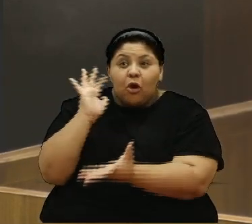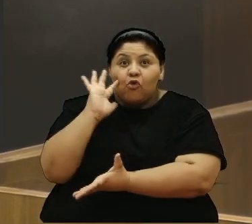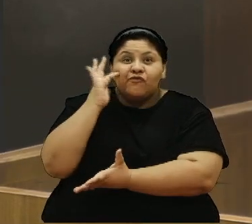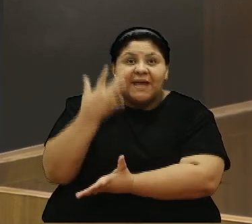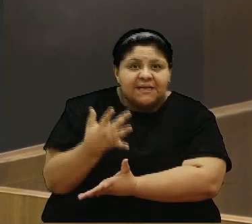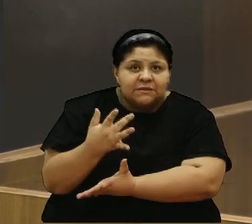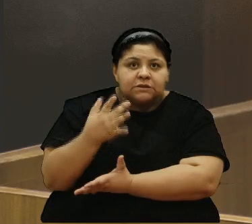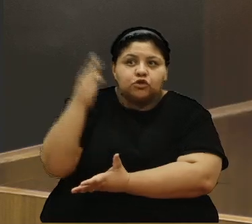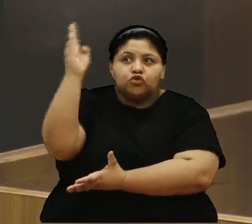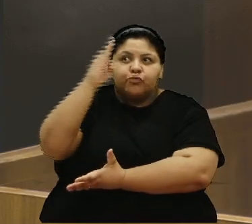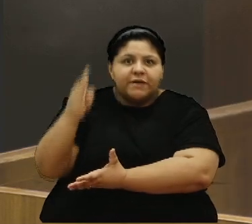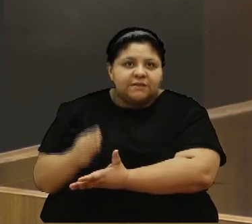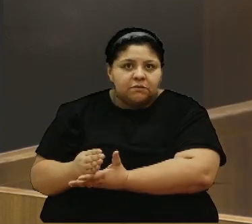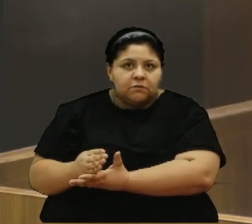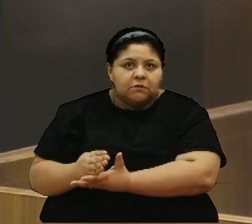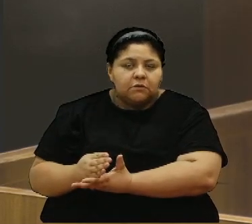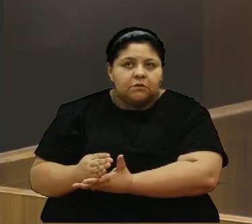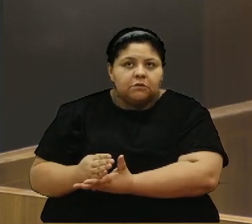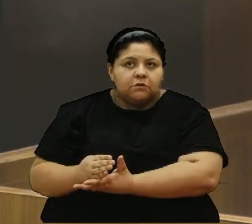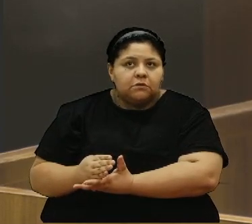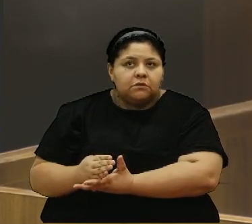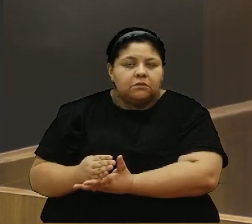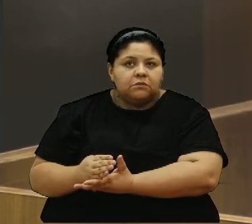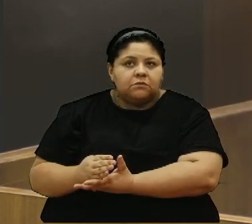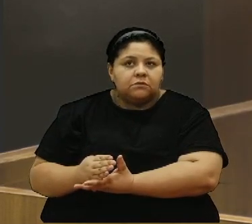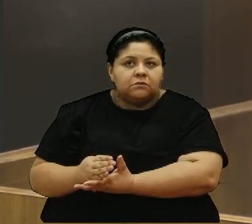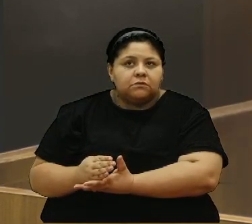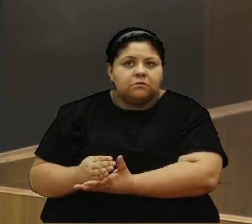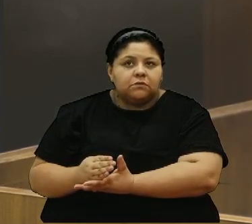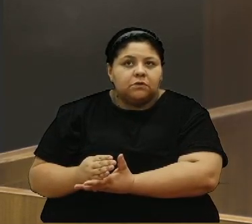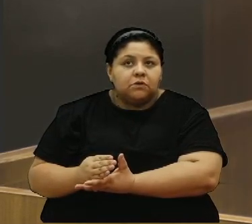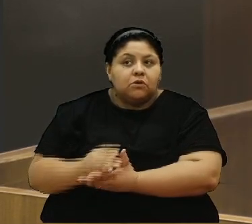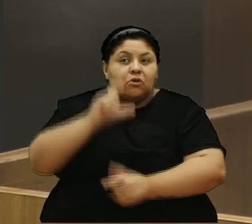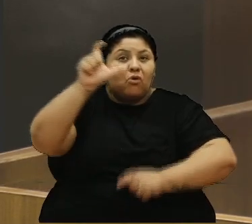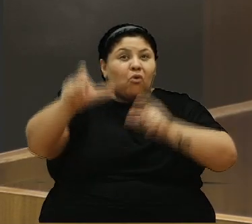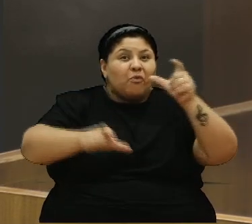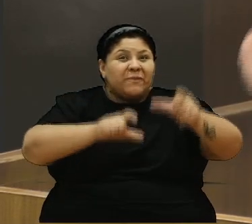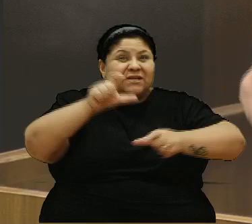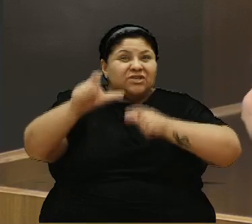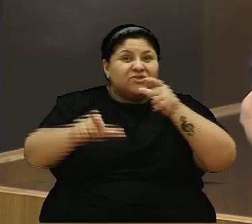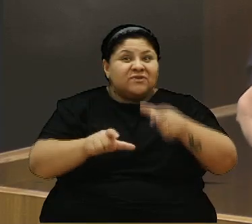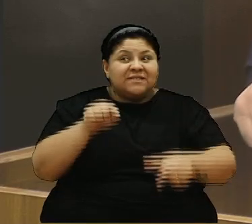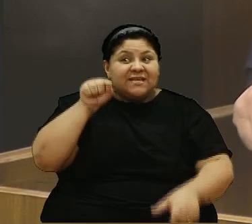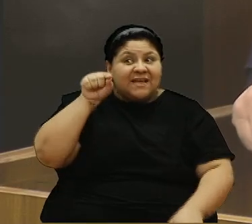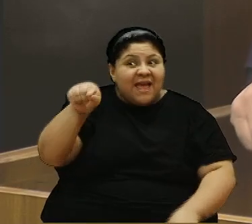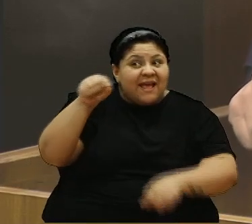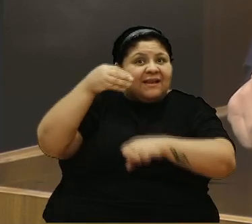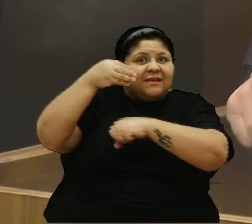país? E ainda mais, com pessoas que ele indicou.